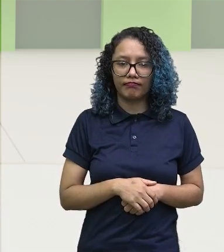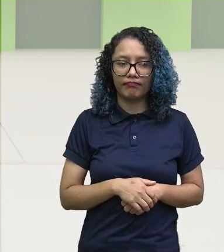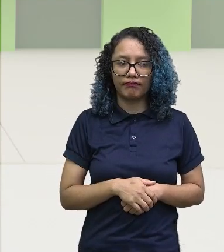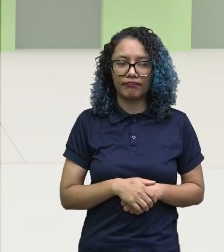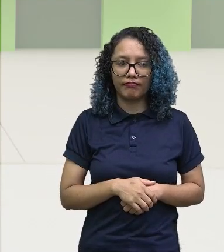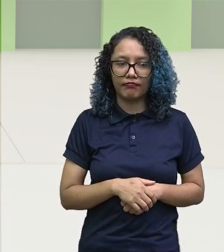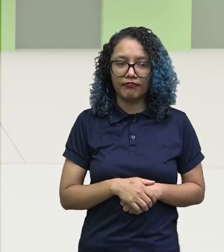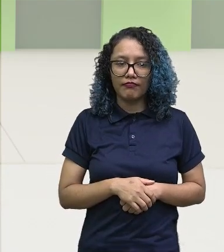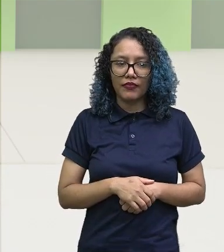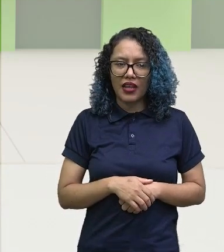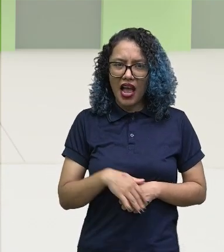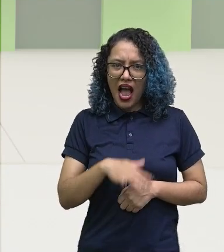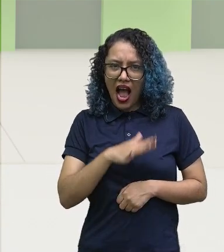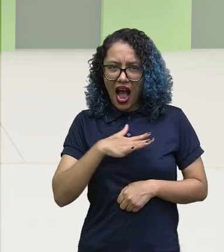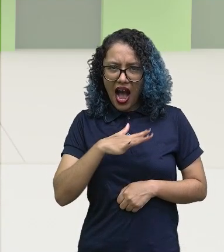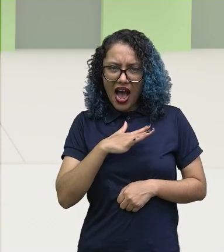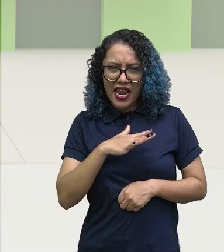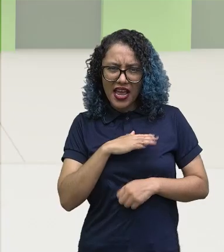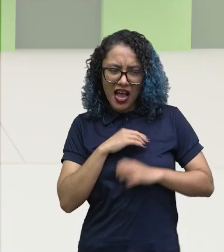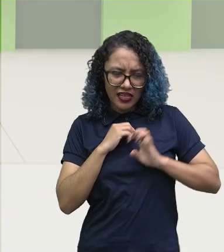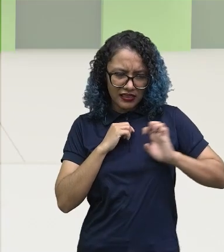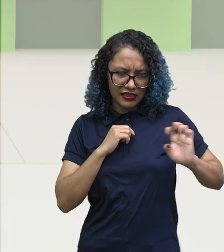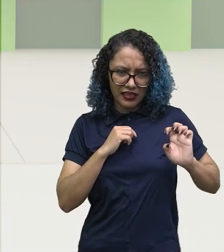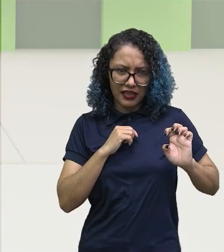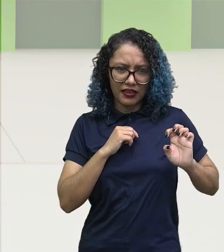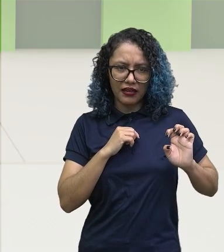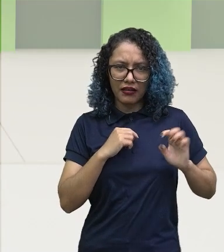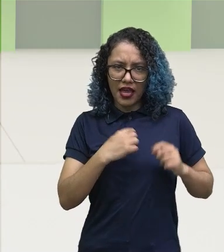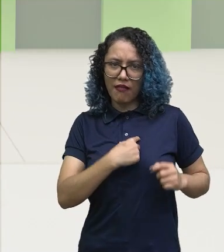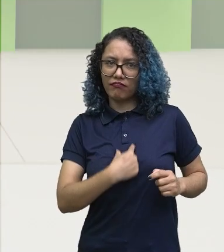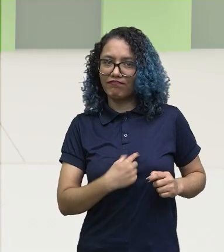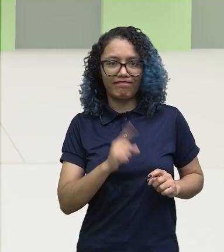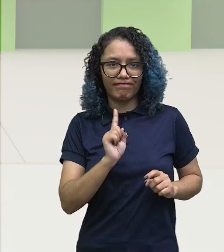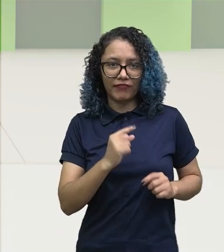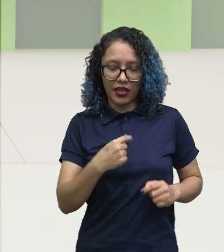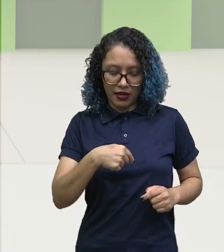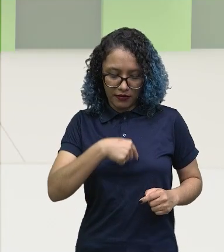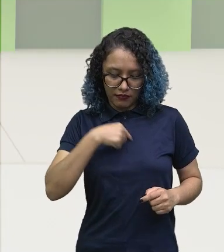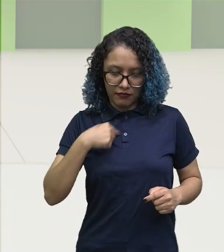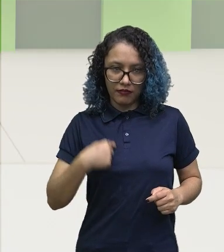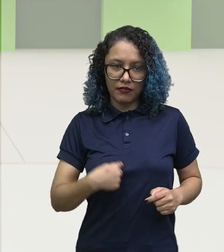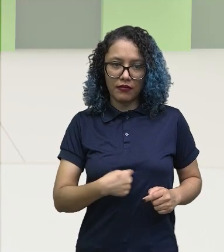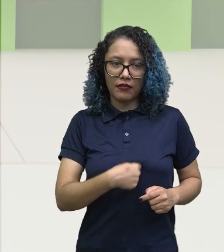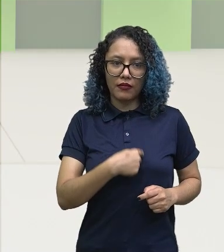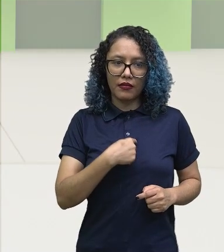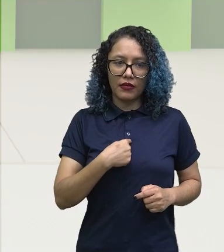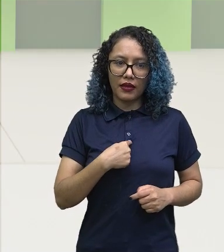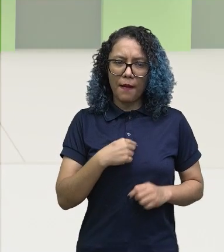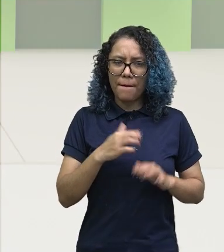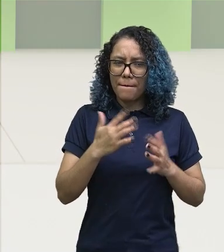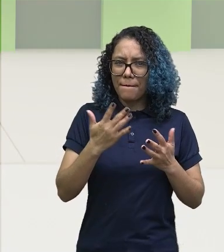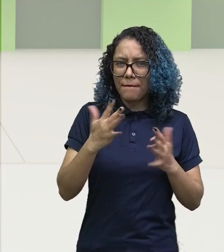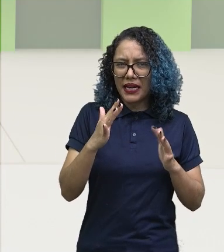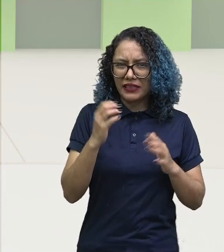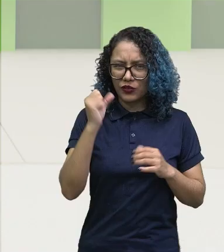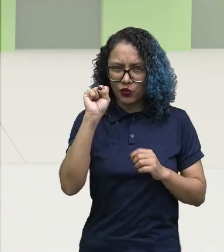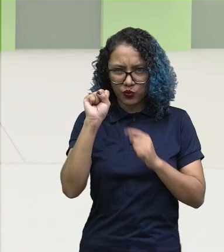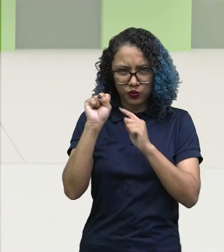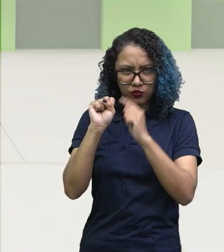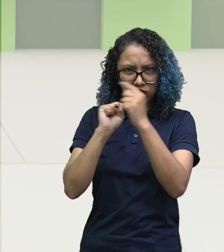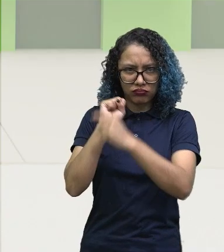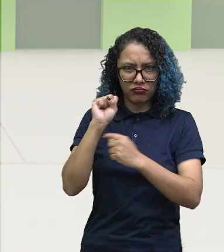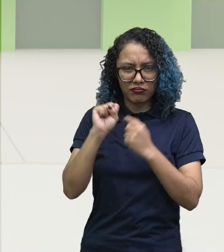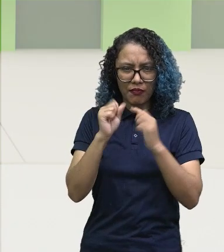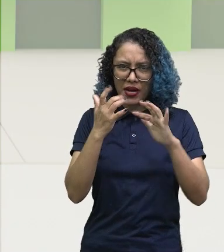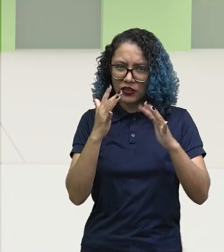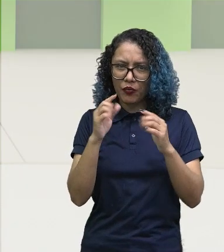lado esquerdo exatamente, ele está bem aqui no centro, ele tem um tamanho de um punho mais ou menos, bem nessa região aqui, ó, e aí ele